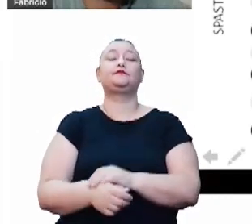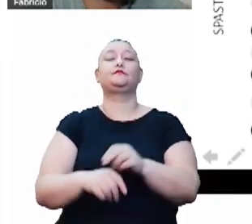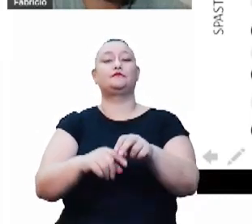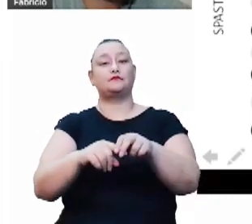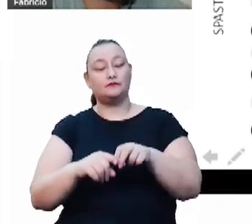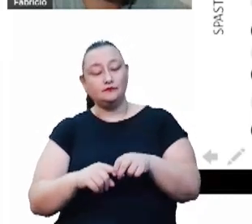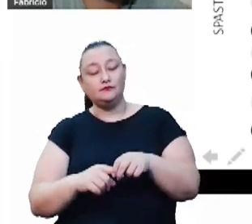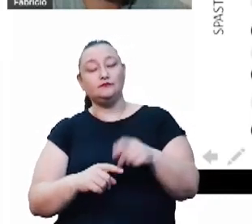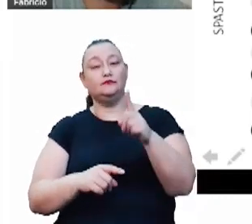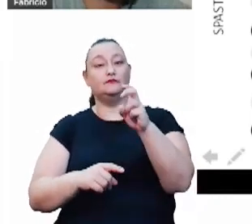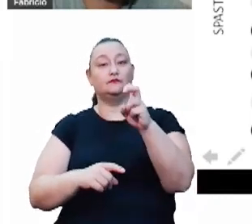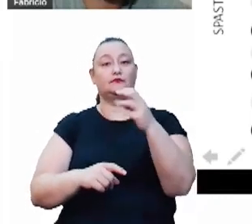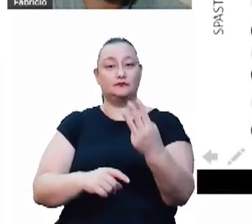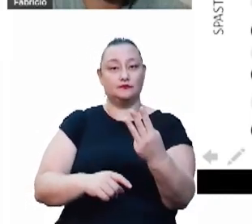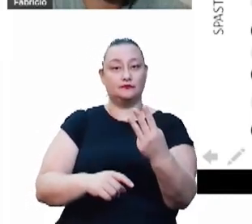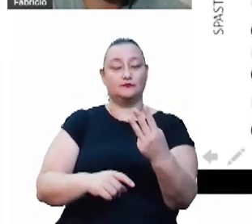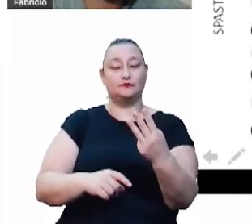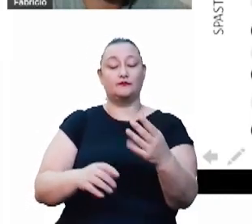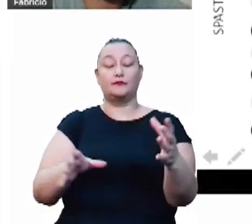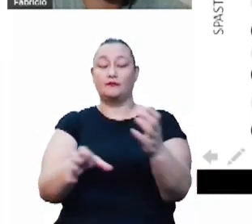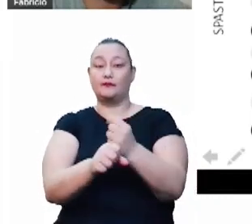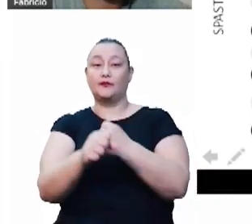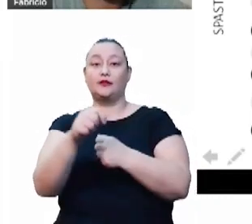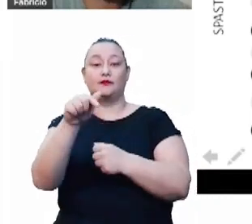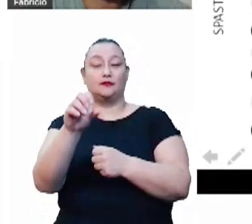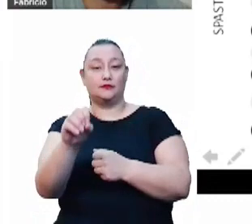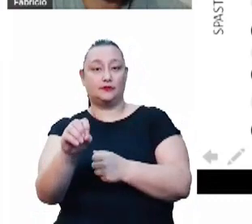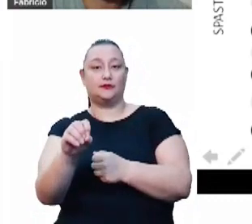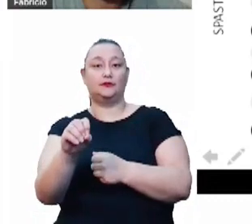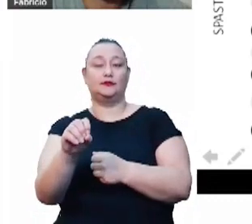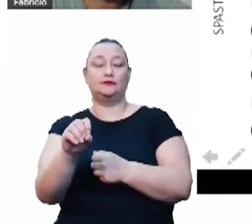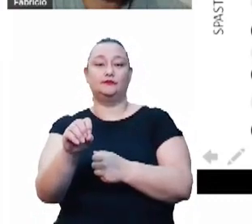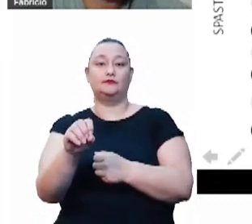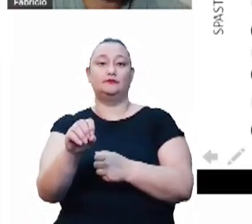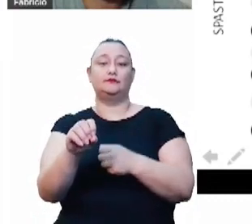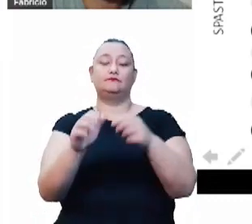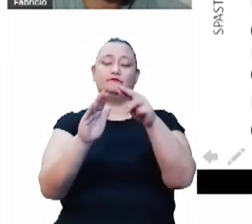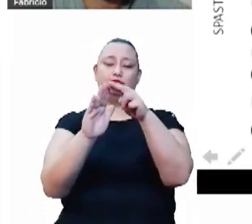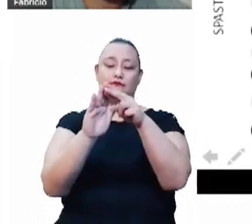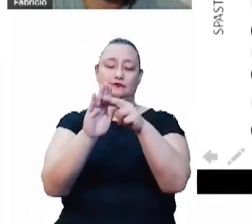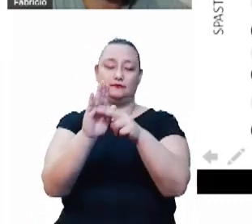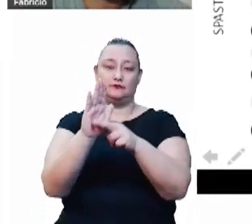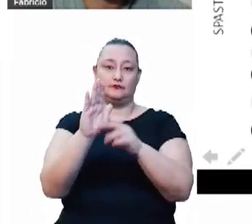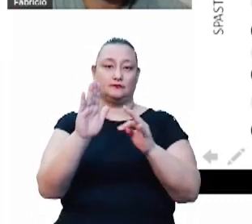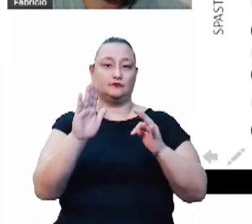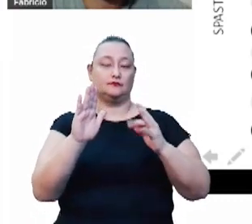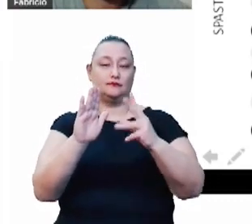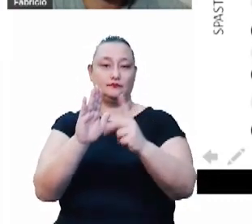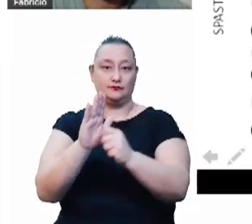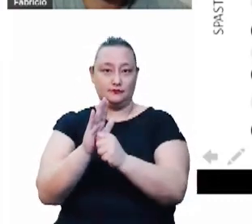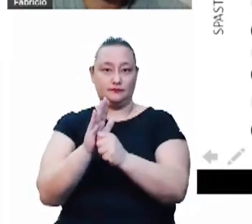desses 153, a gente conseguiu 70 pacientes que preenchiam esses critérios